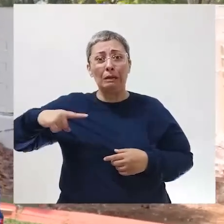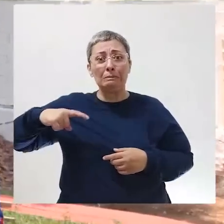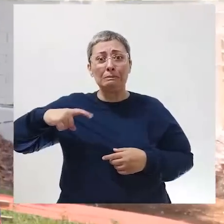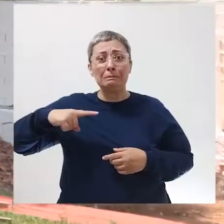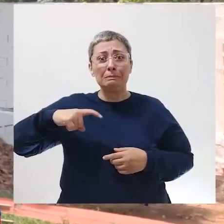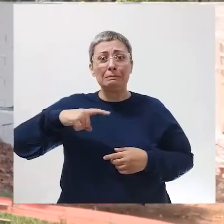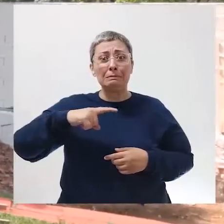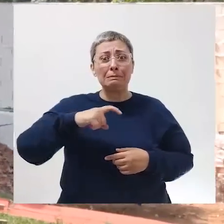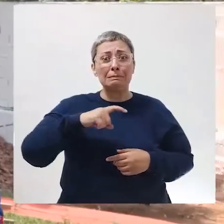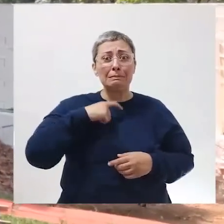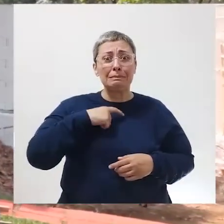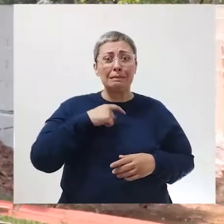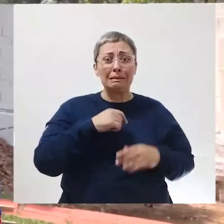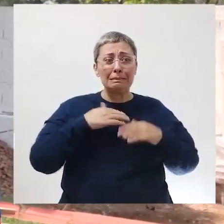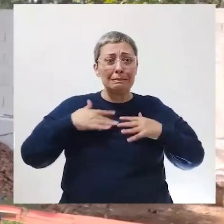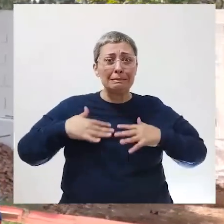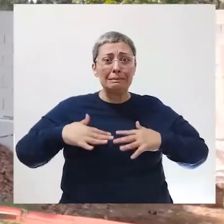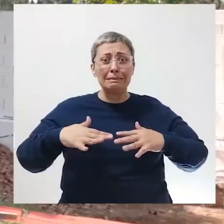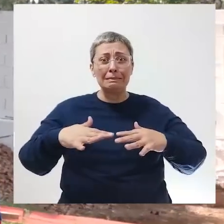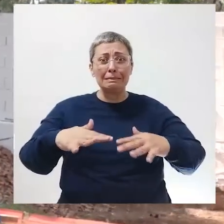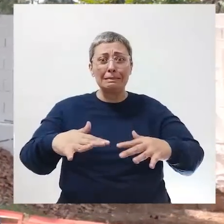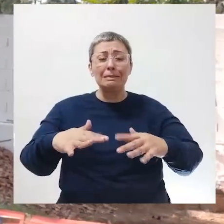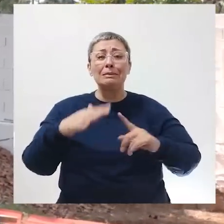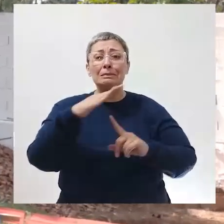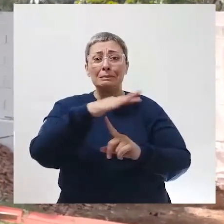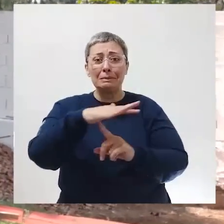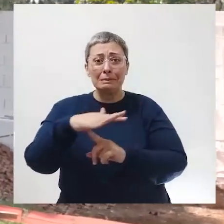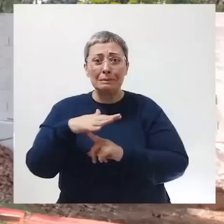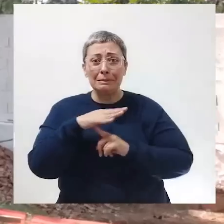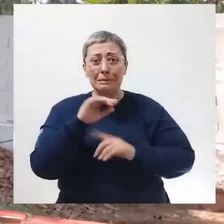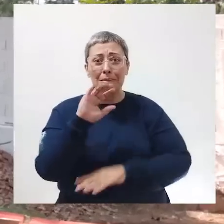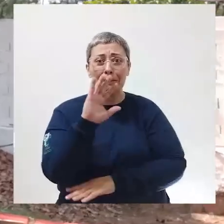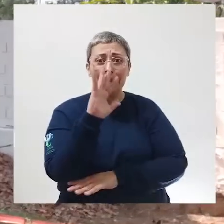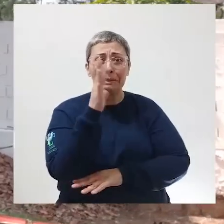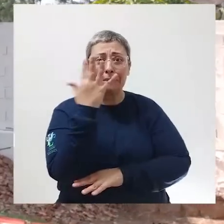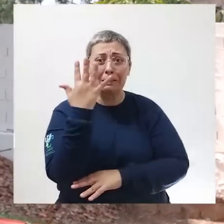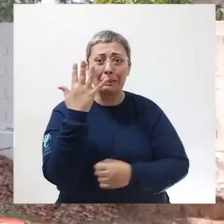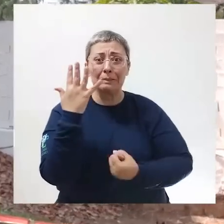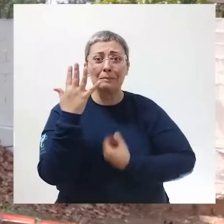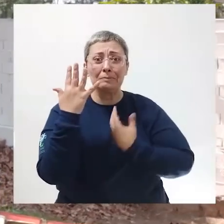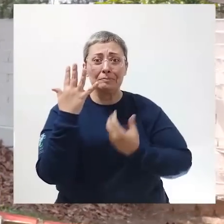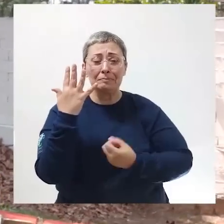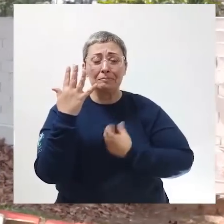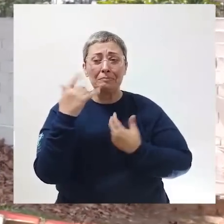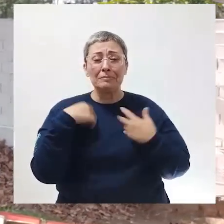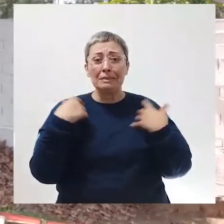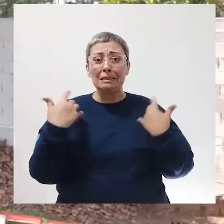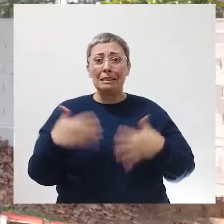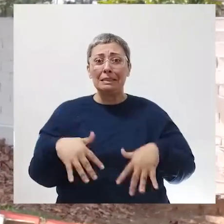um lagarto aqui no nosso quintal, no nosso pé de poesia.